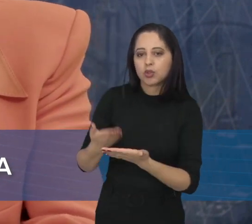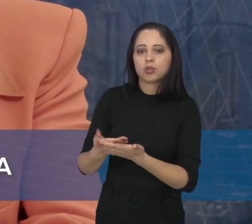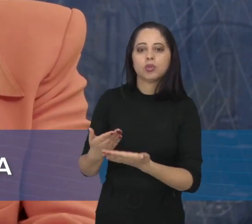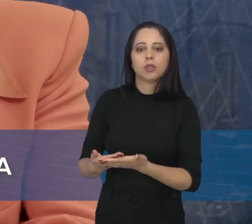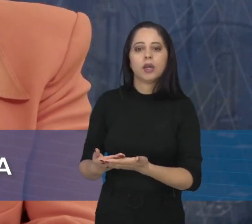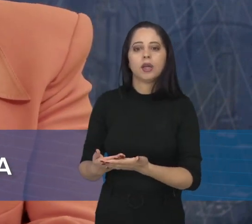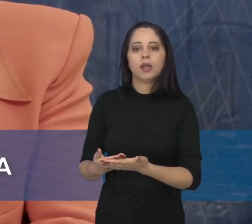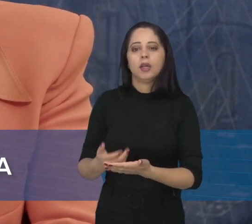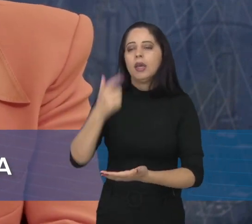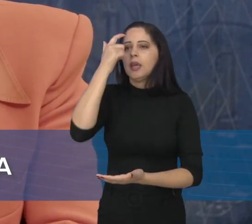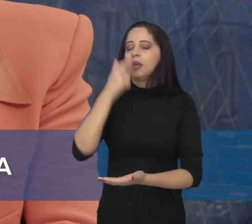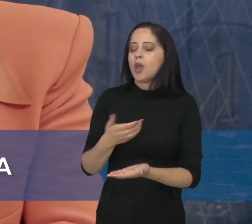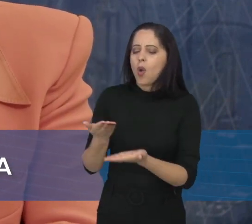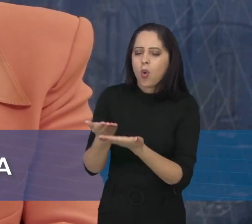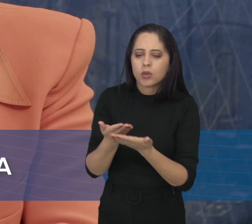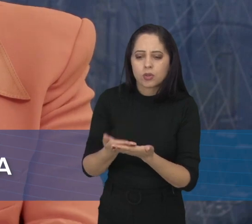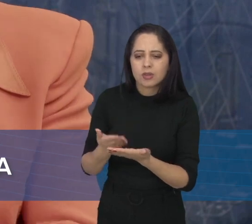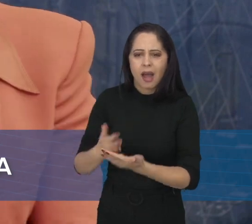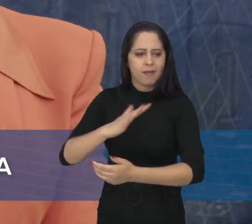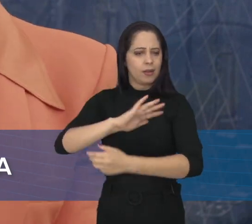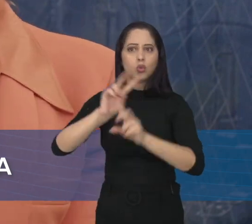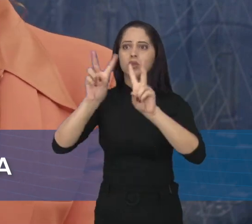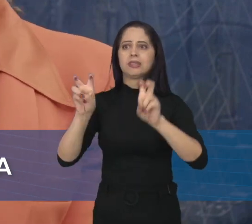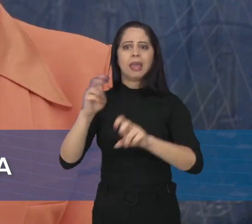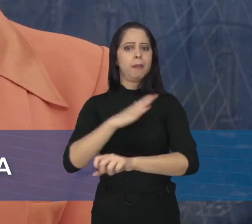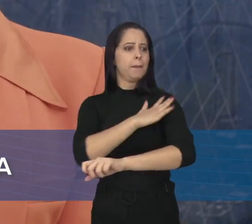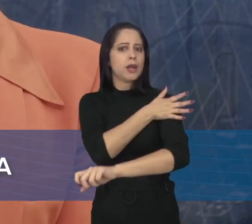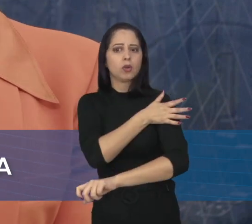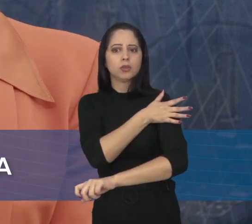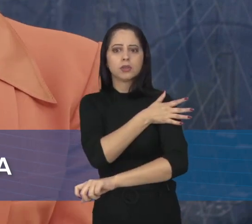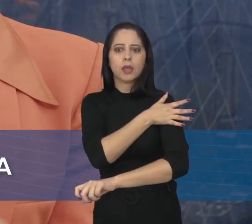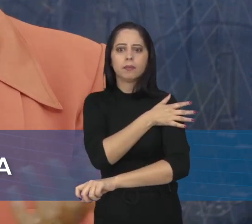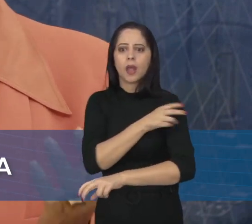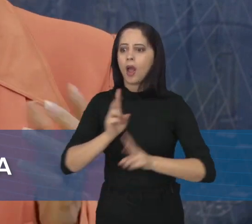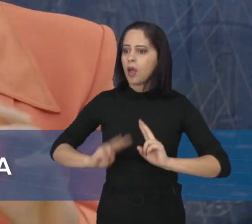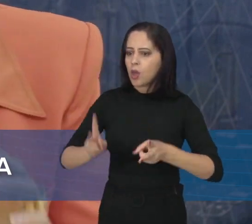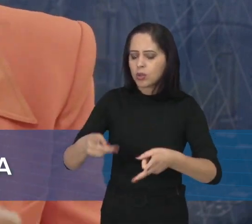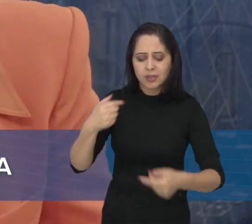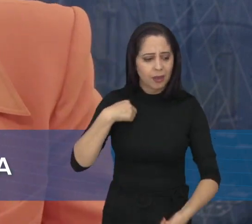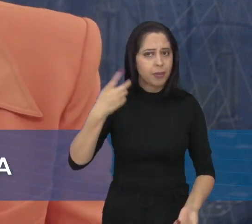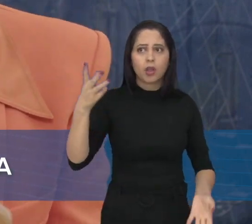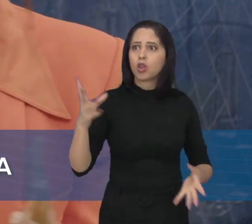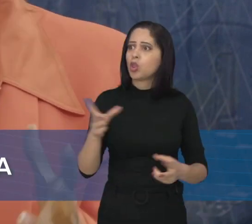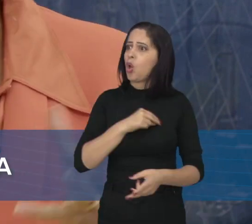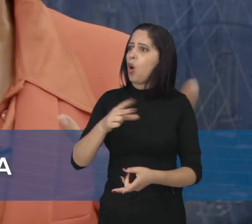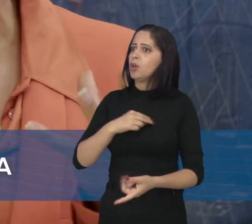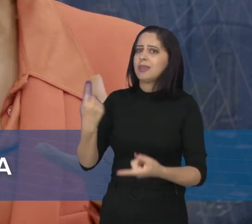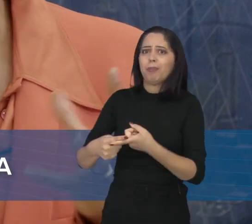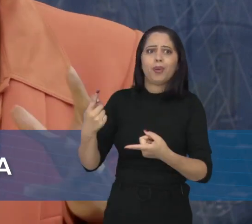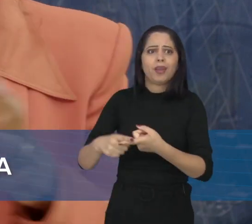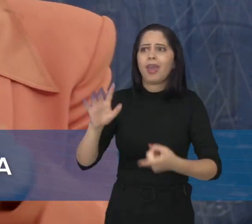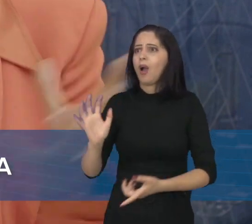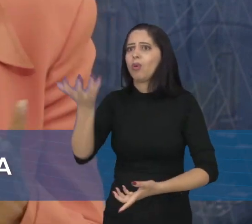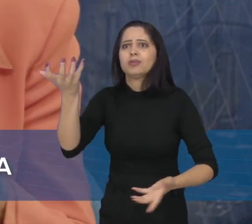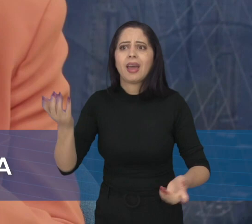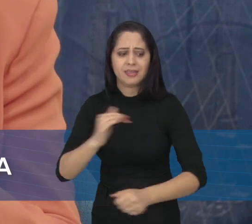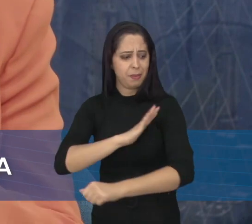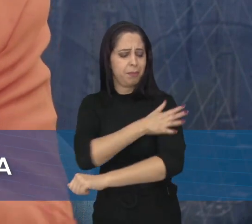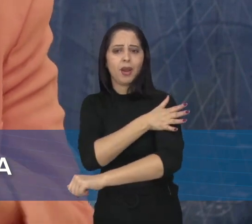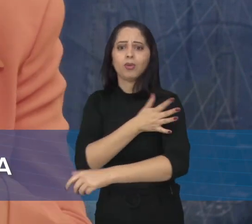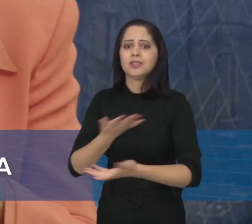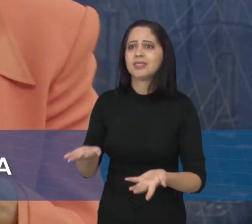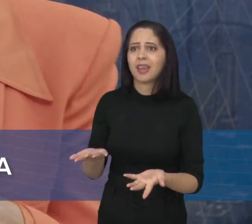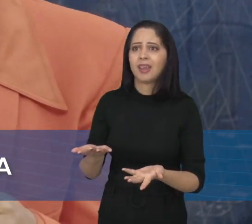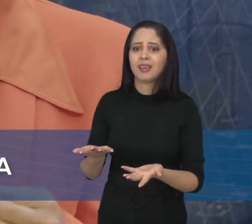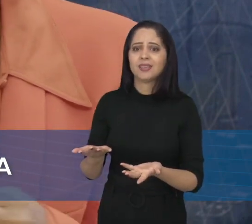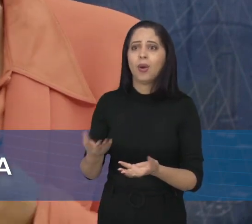muito intrigante, assim, o estudo do preconceito. Porque cada hora eu ficava assim, Jesus, como assim? Como é que isso funciona socialmente? Isso não tem saída, isso não